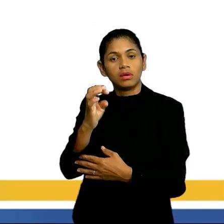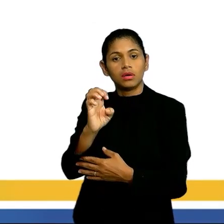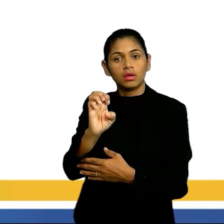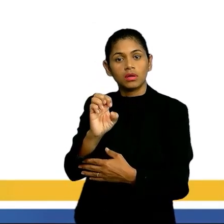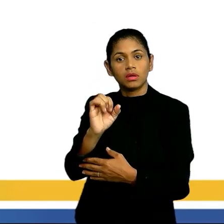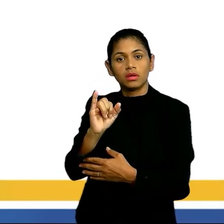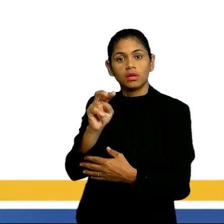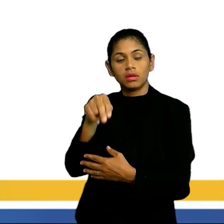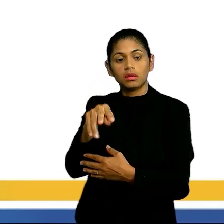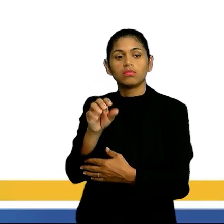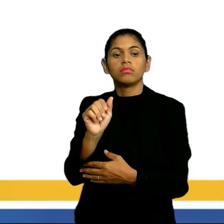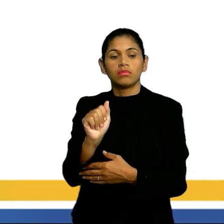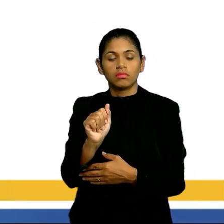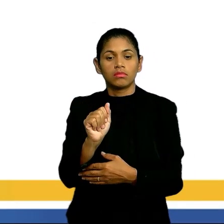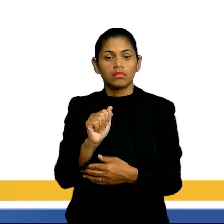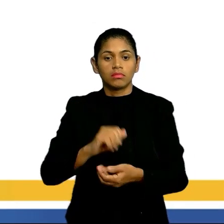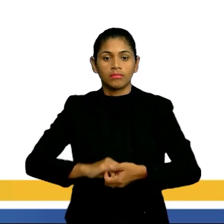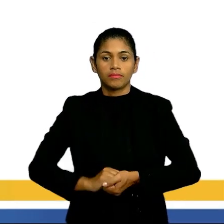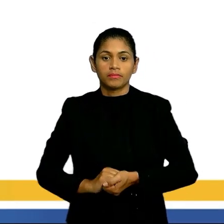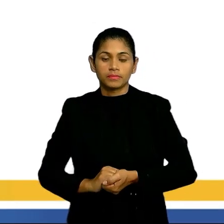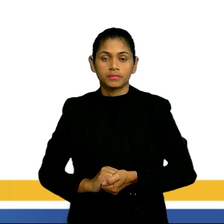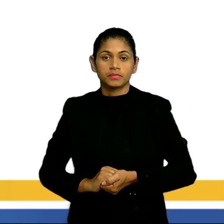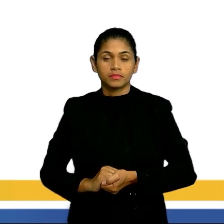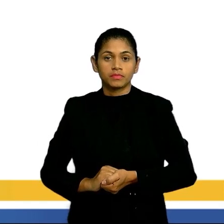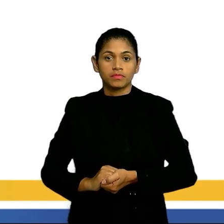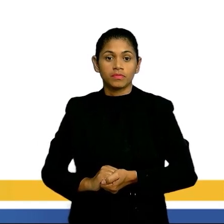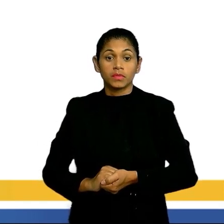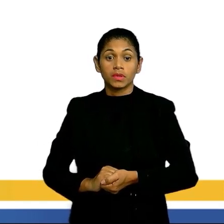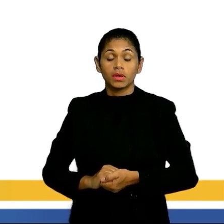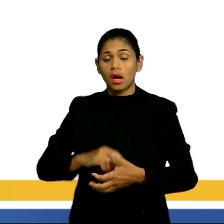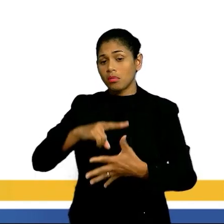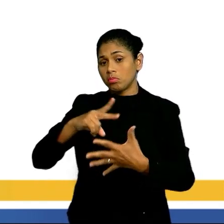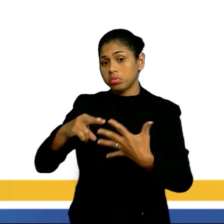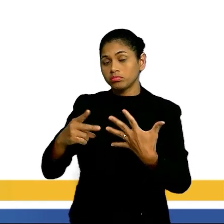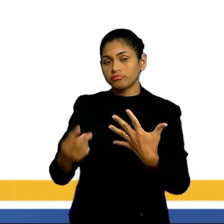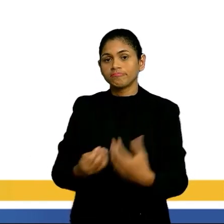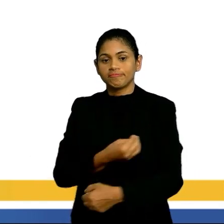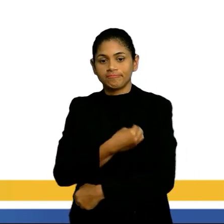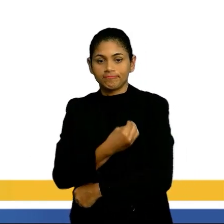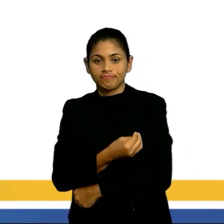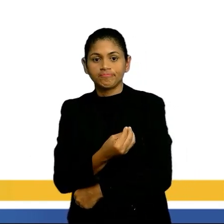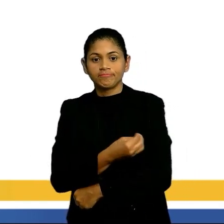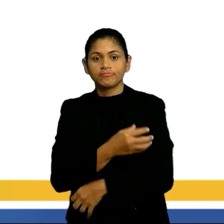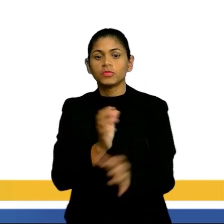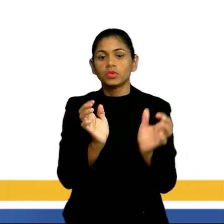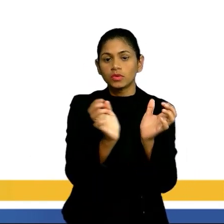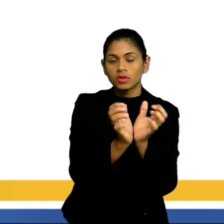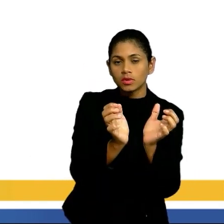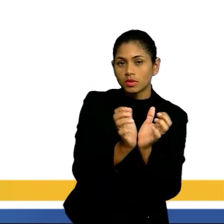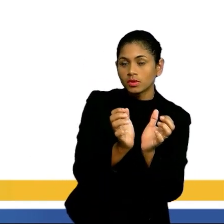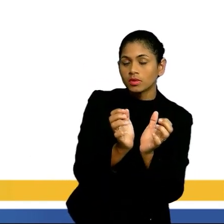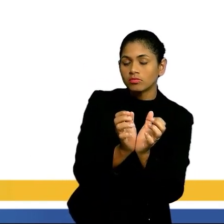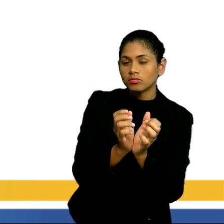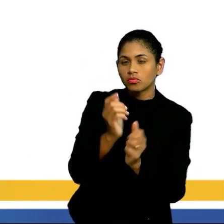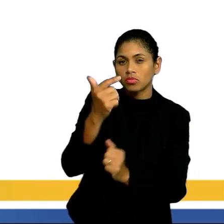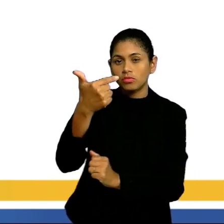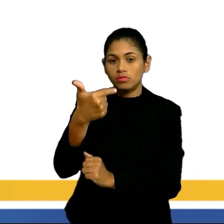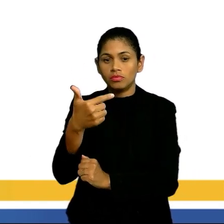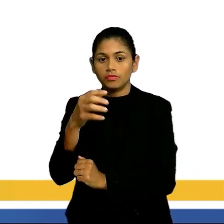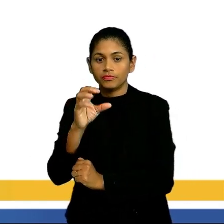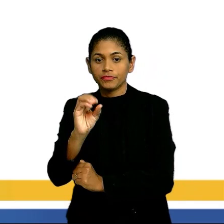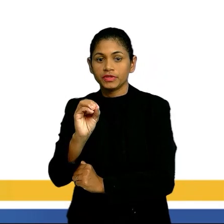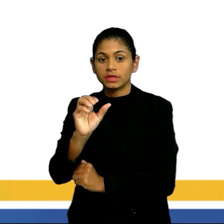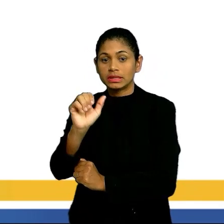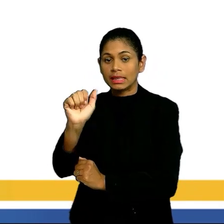Aqui no caso, pessoal, ó, os seres vivos formam suas proteínas com os 20